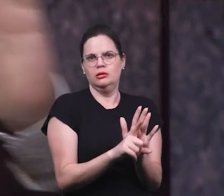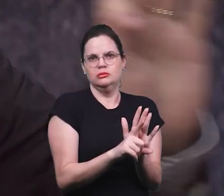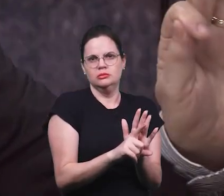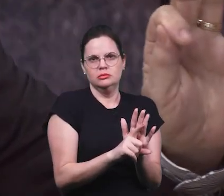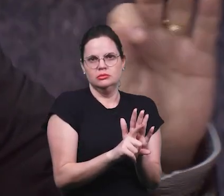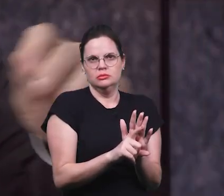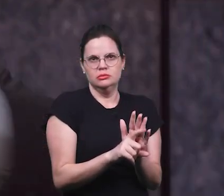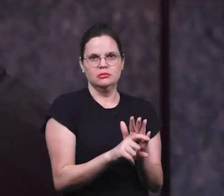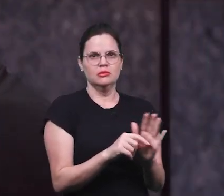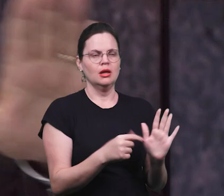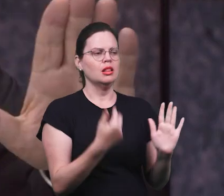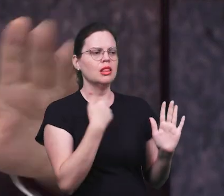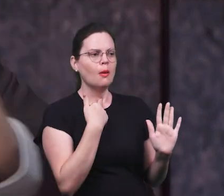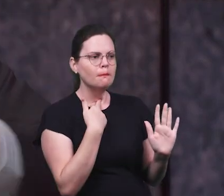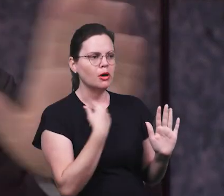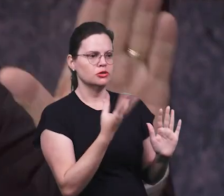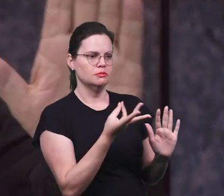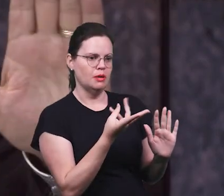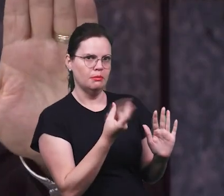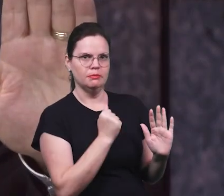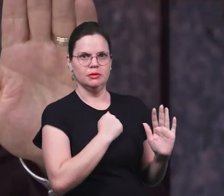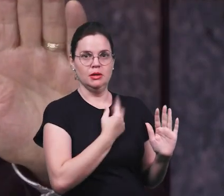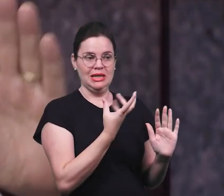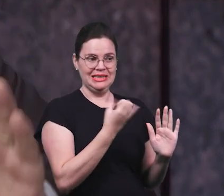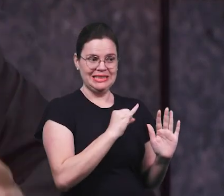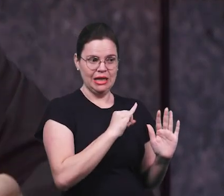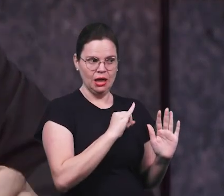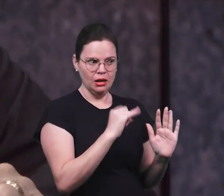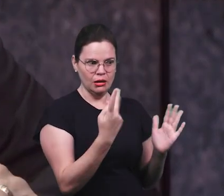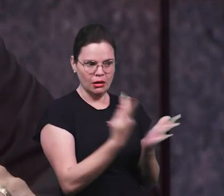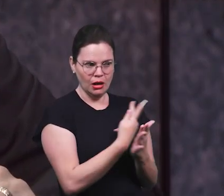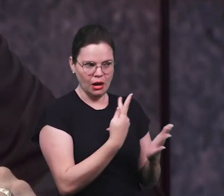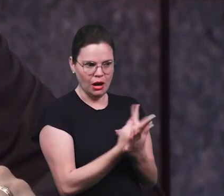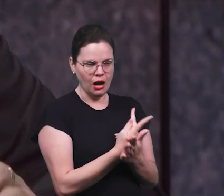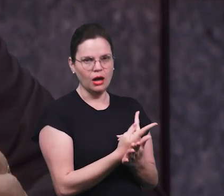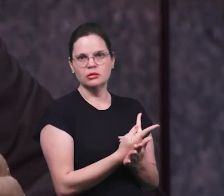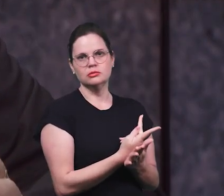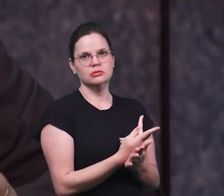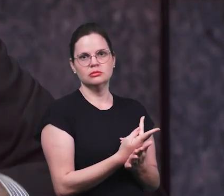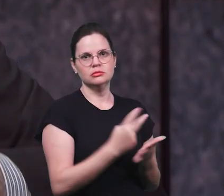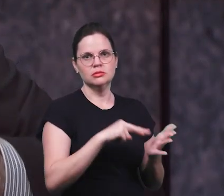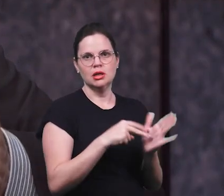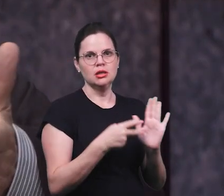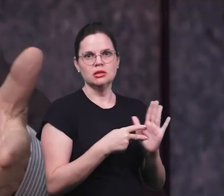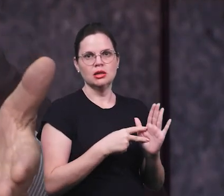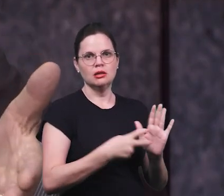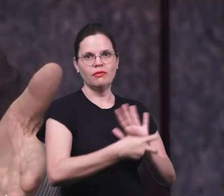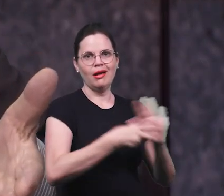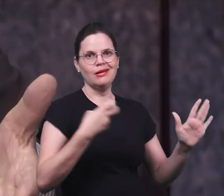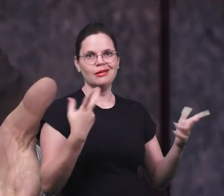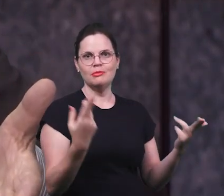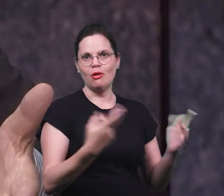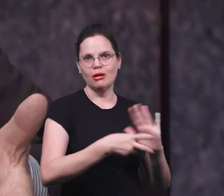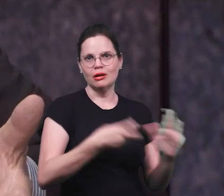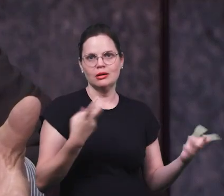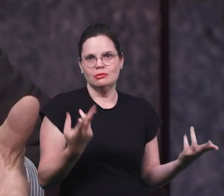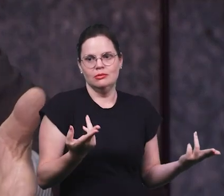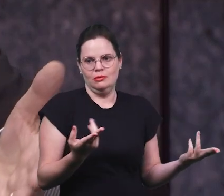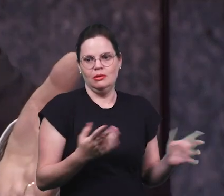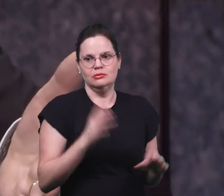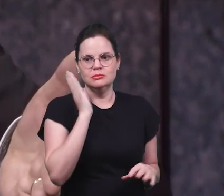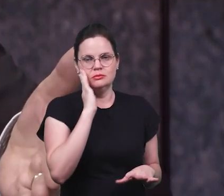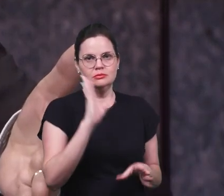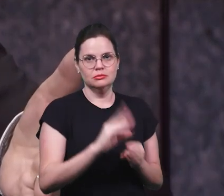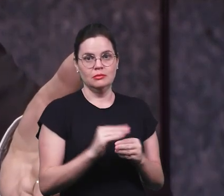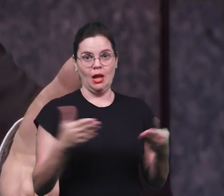Não farás tal coisa. Transgrediu a lei. No Novo Testamento, que é no qual nós estamos agora,